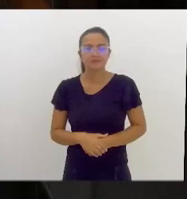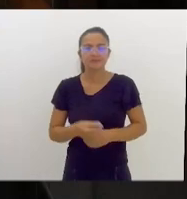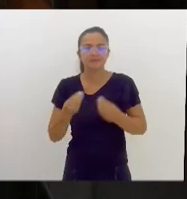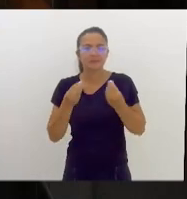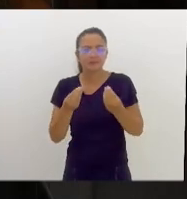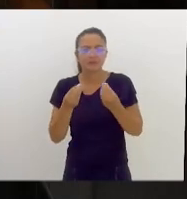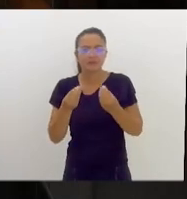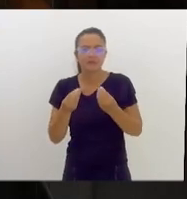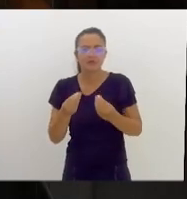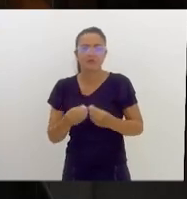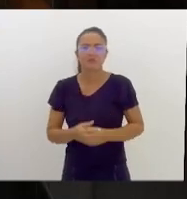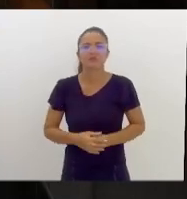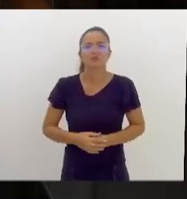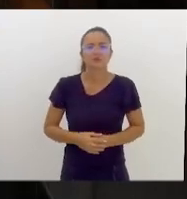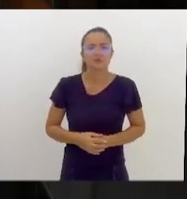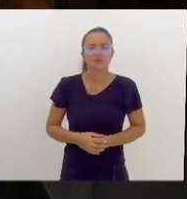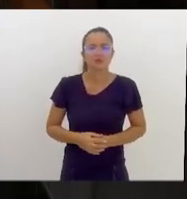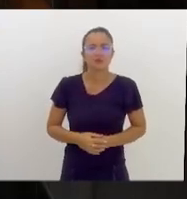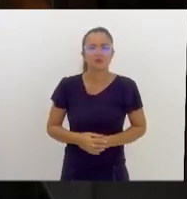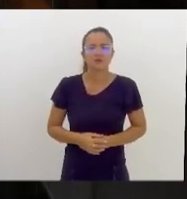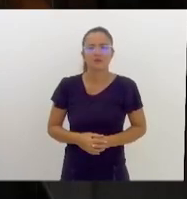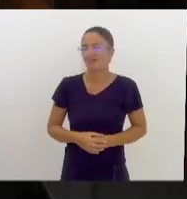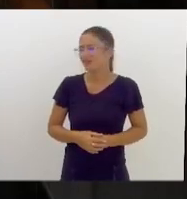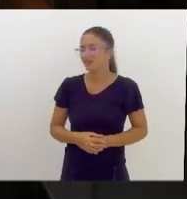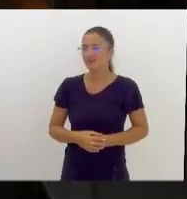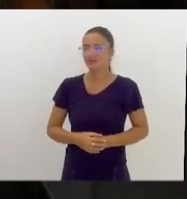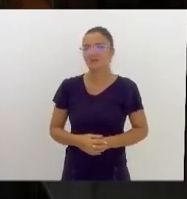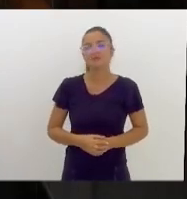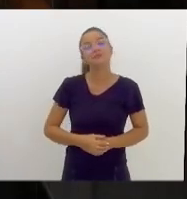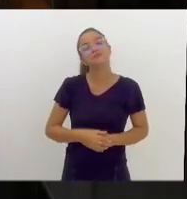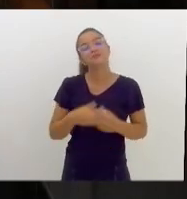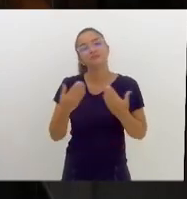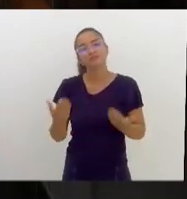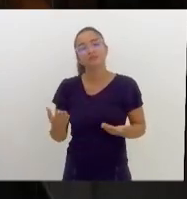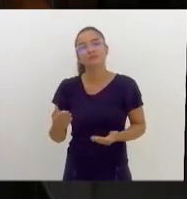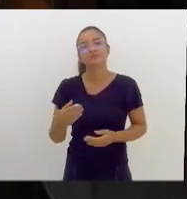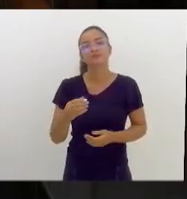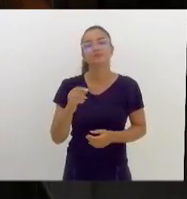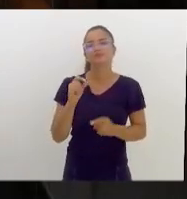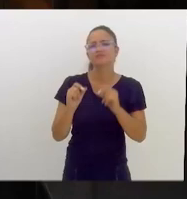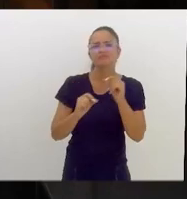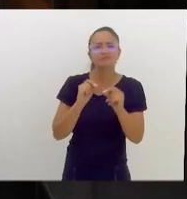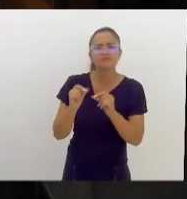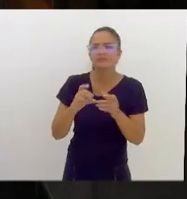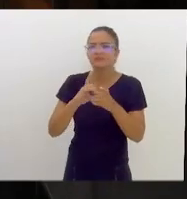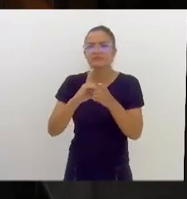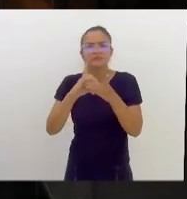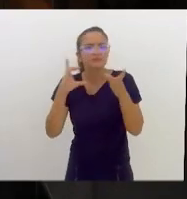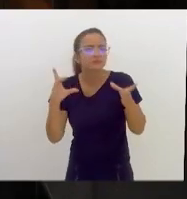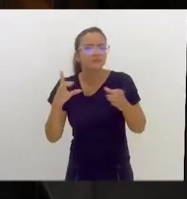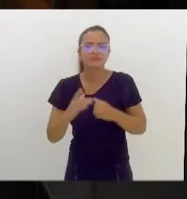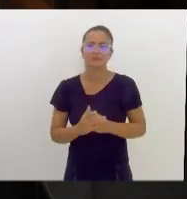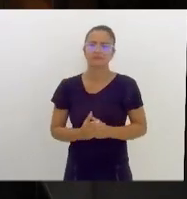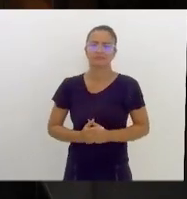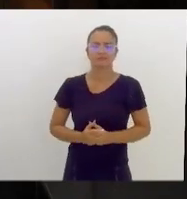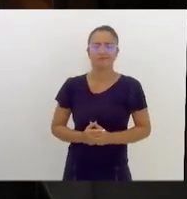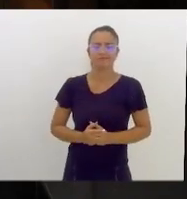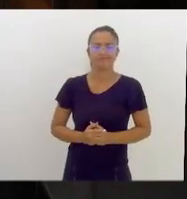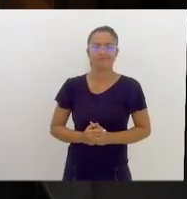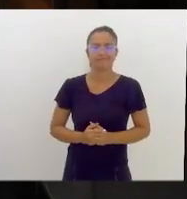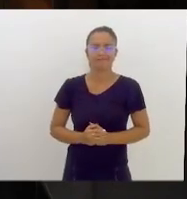ser numa república totalitária, numa república democrática, sob hipótese